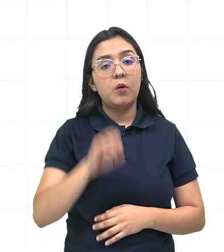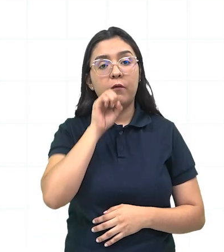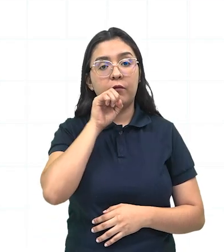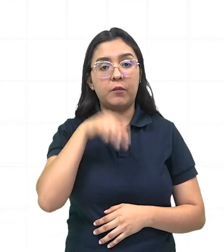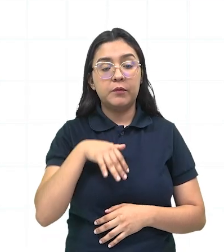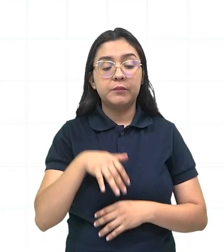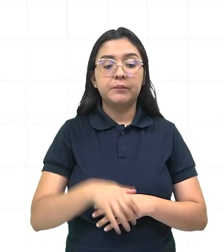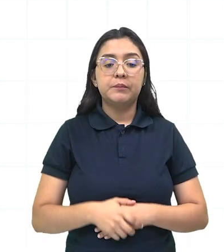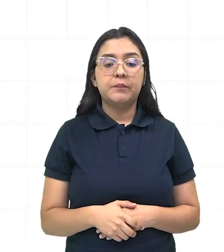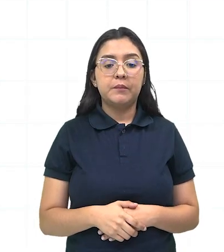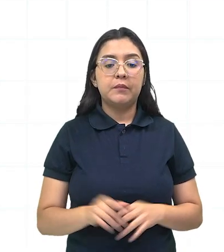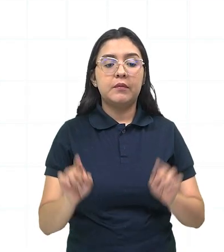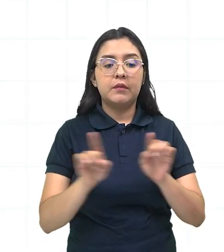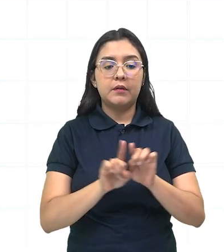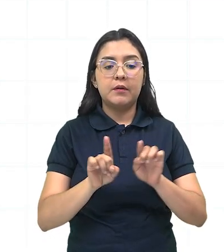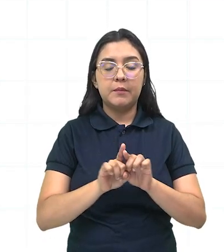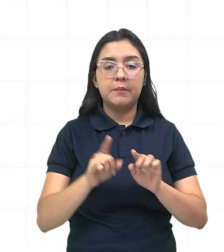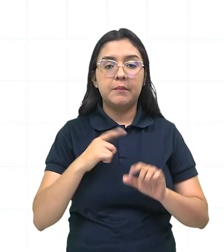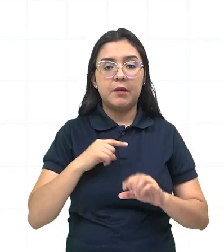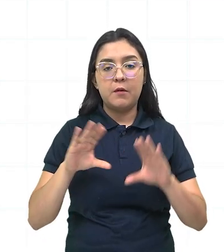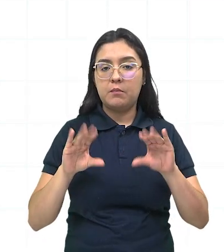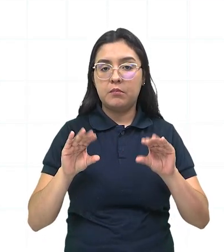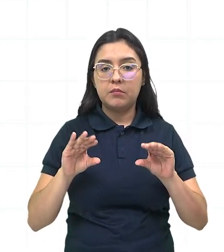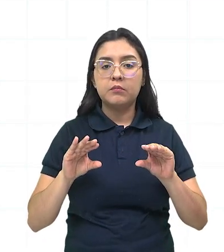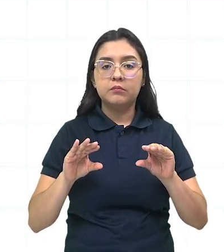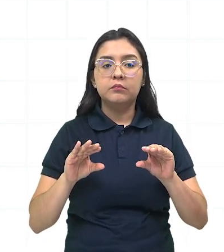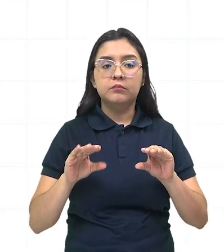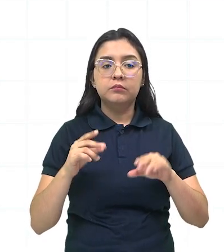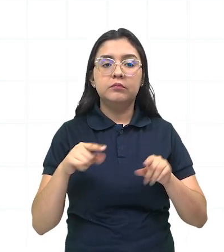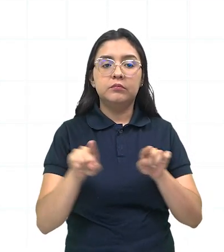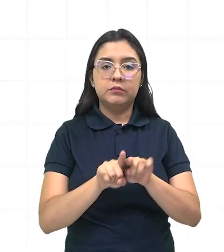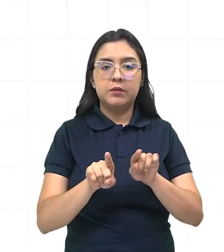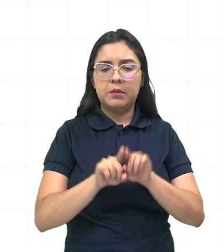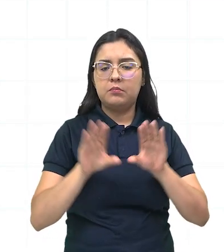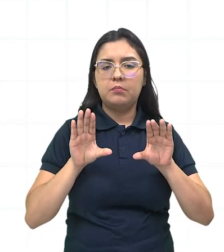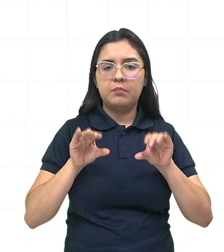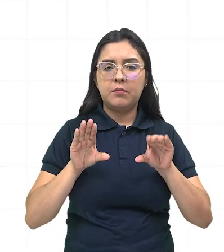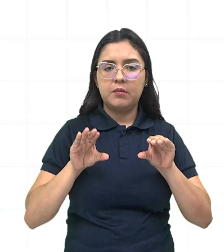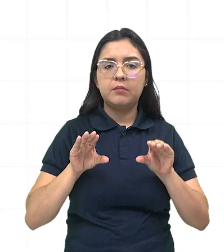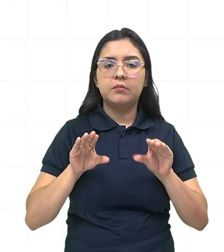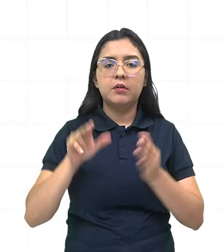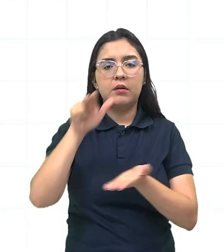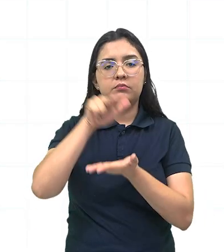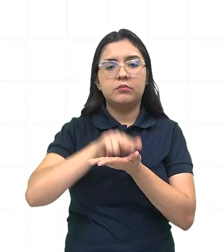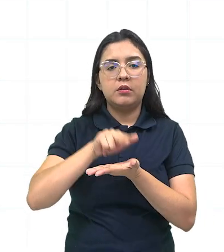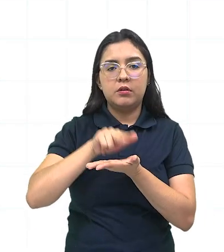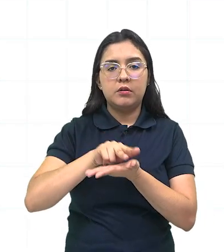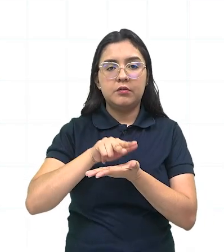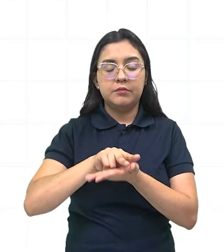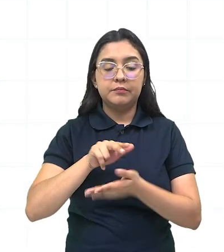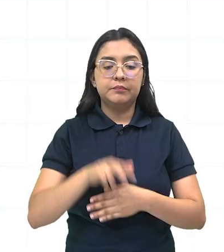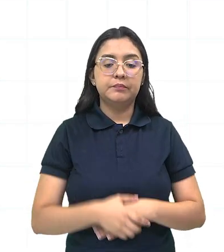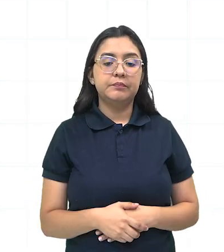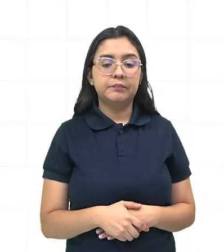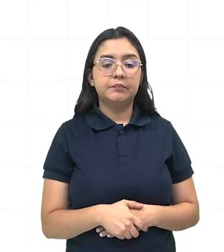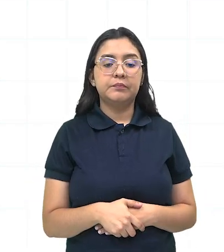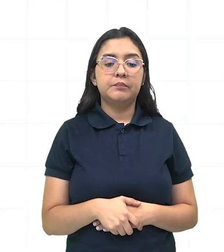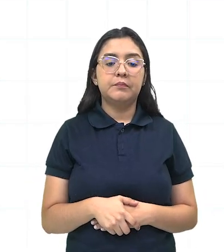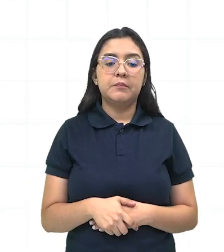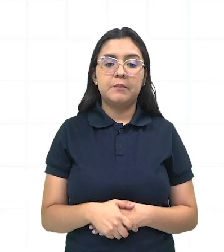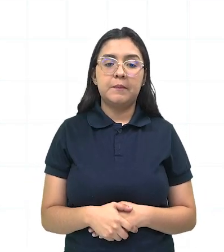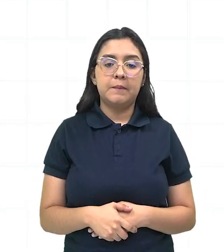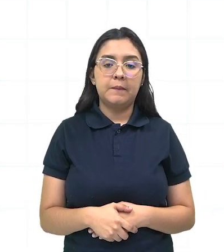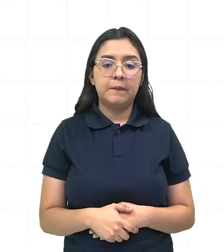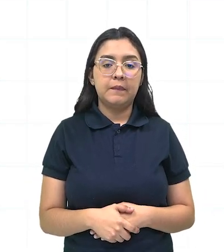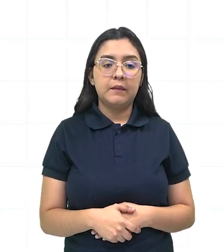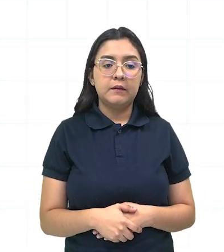vômito. Colocar algo macio sobre a cabeça da pessoa, como uma almofada, travesseiro, toalha enrolada